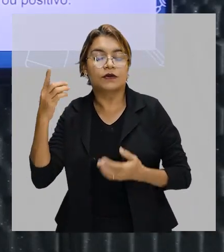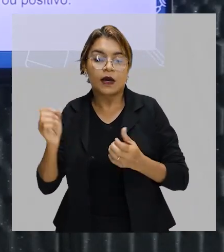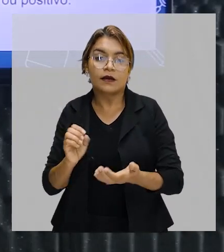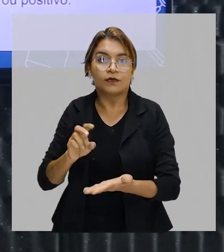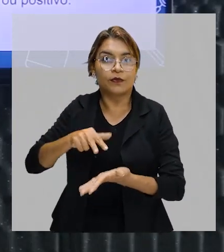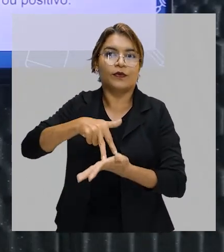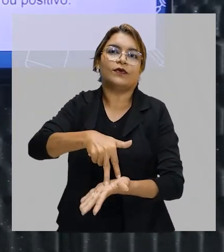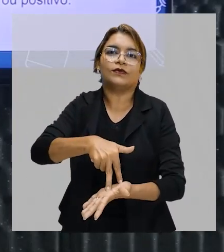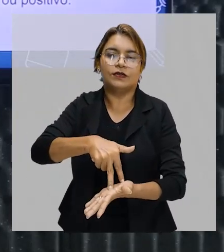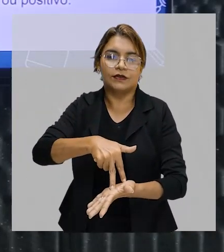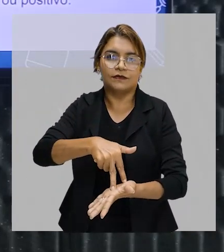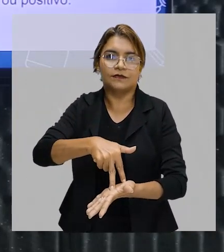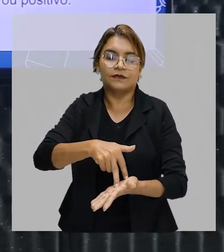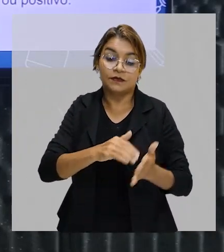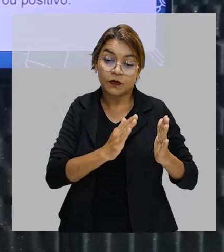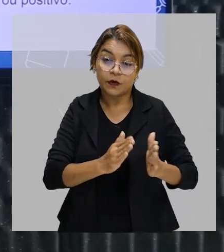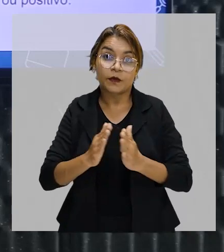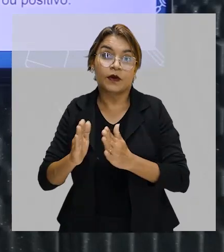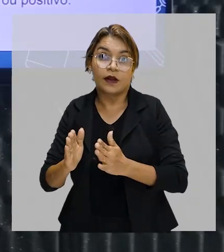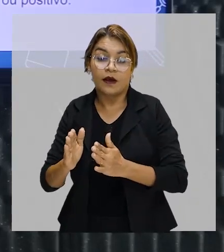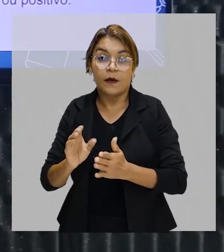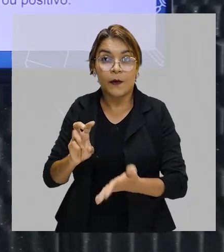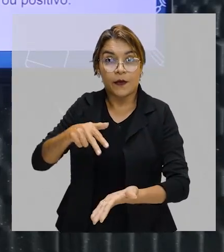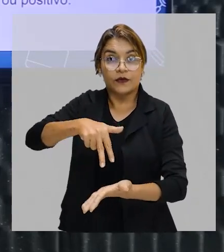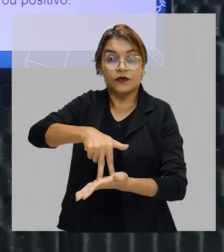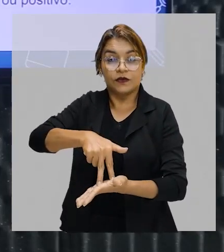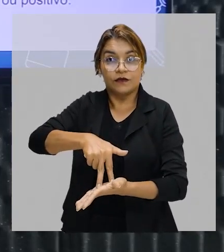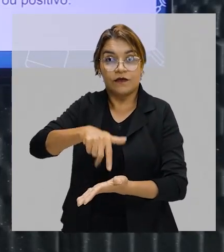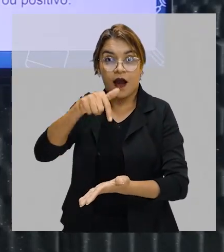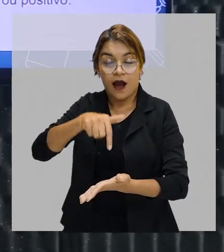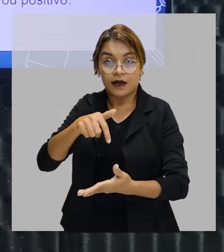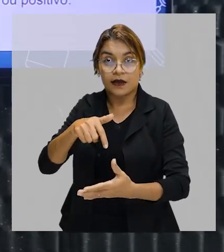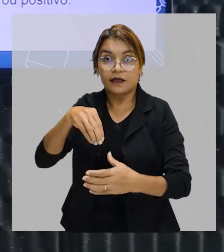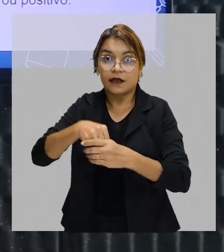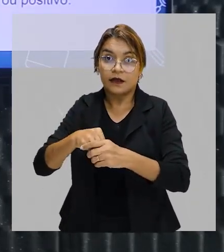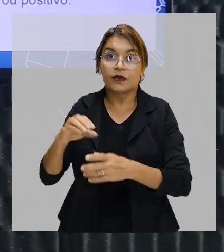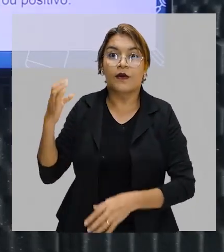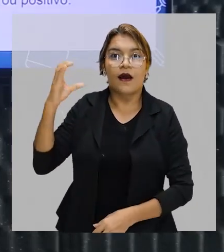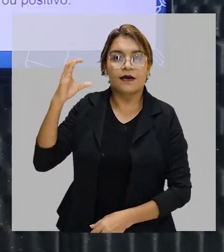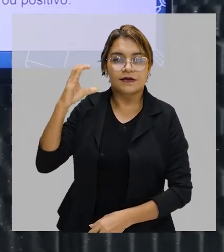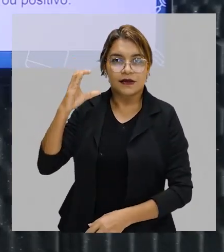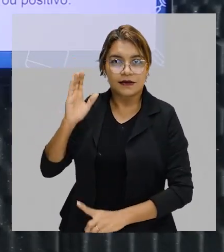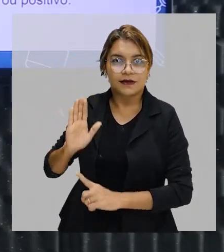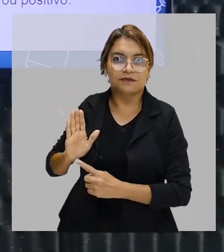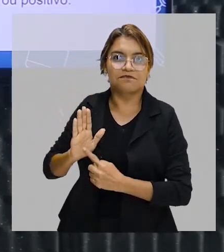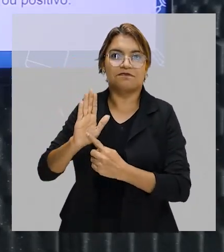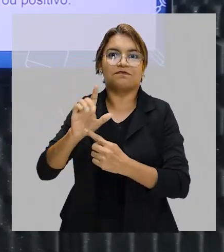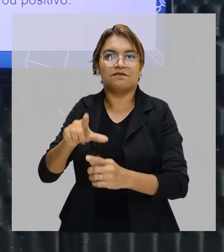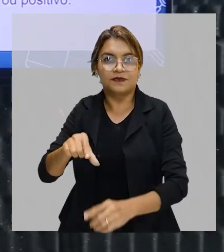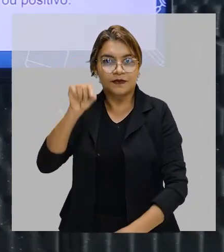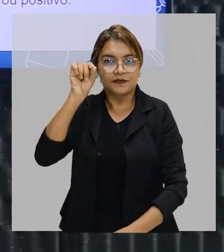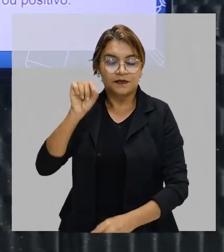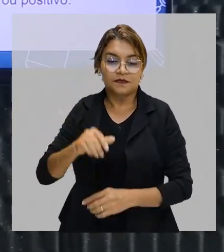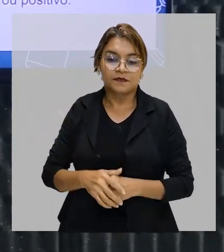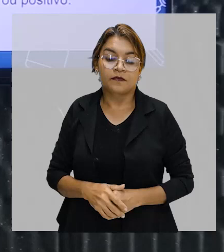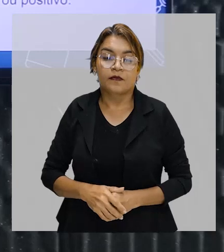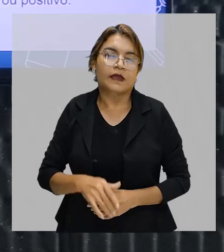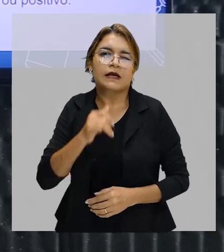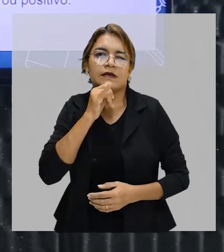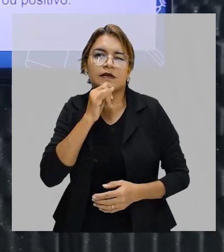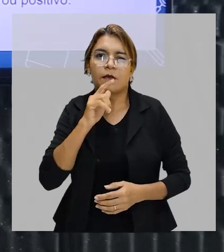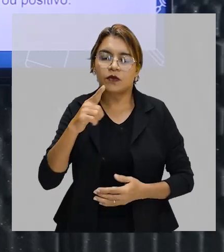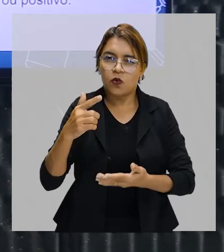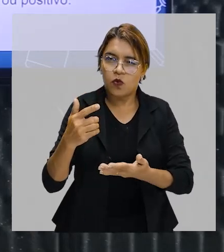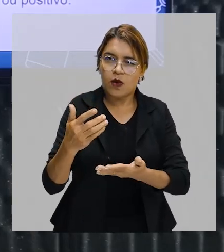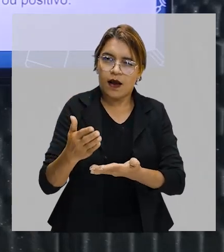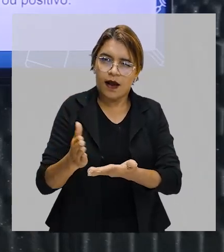atingir o estado positivo, onde a ciência vai se destacar, ok? Então imagina o seguinte, desenha no teu caderno